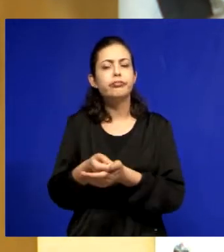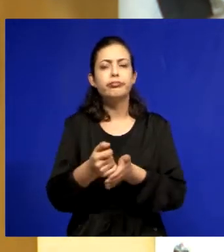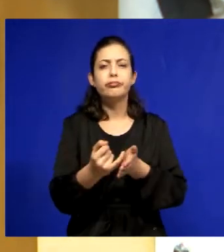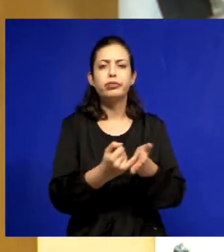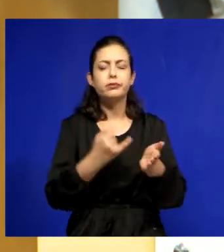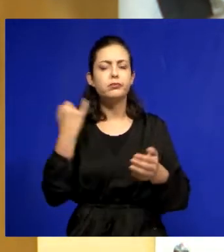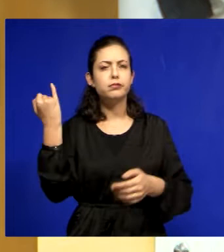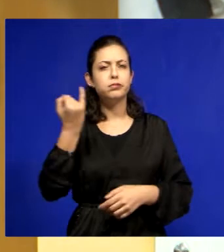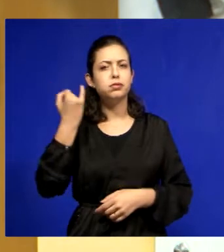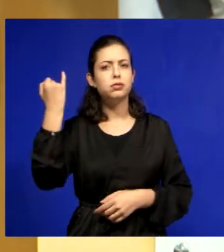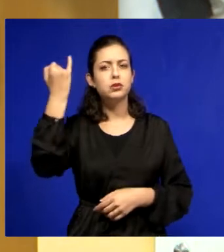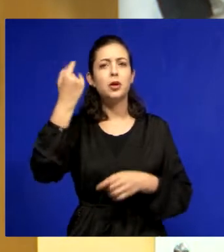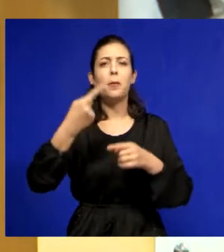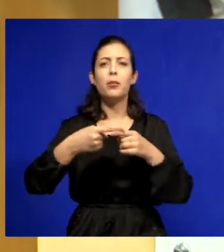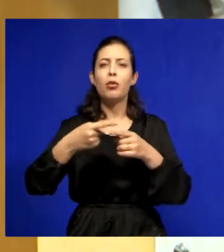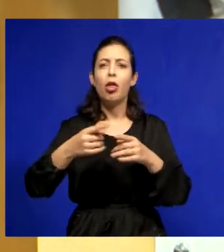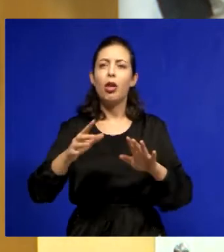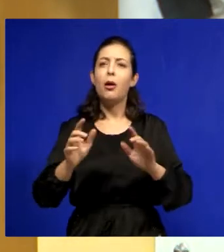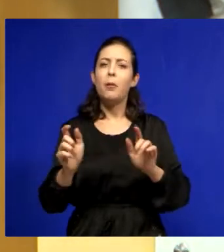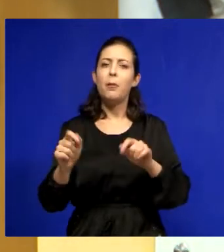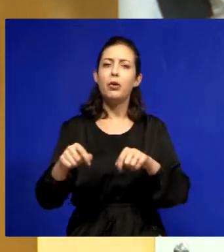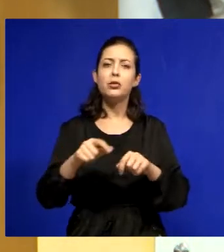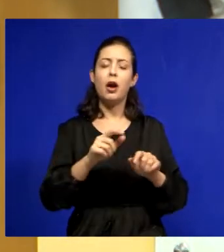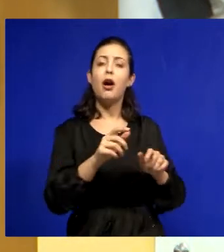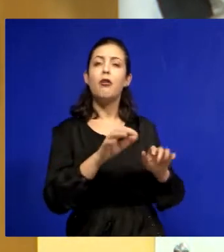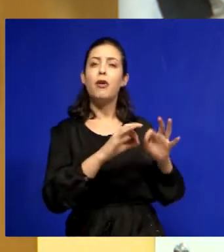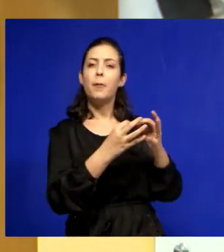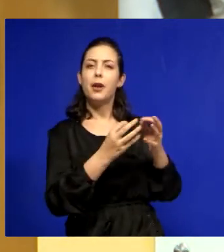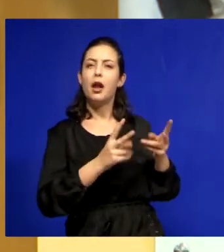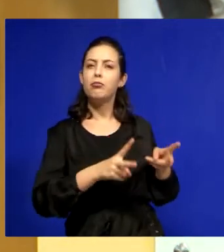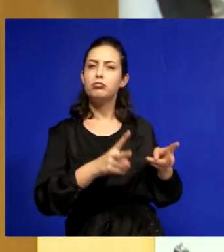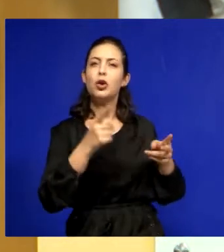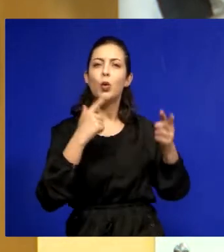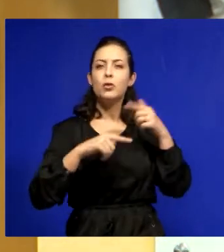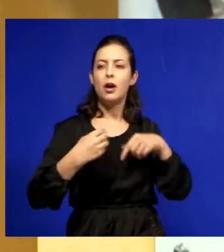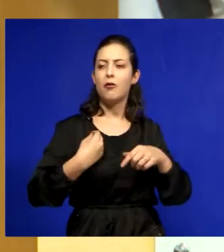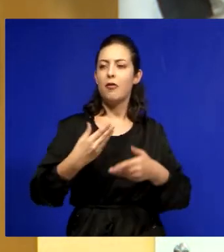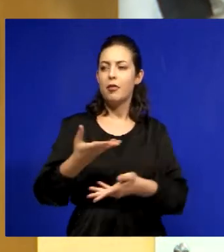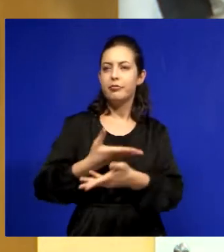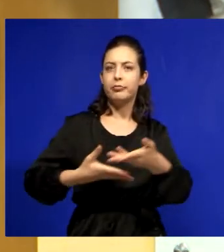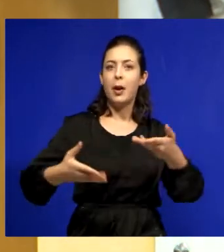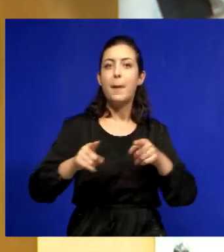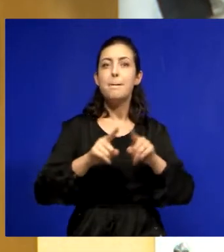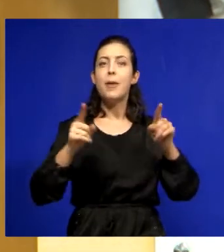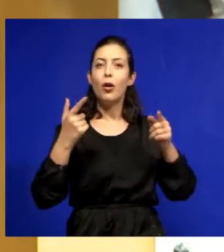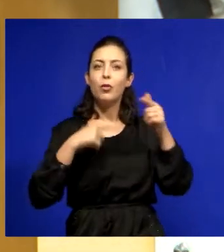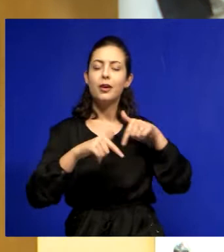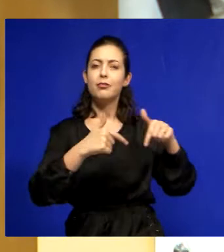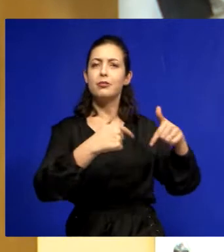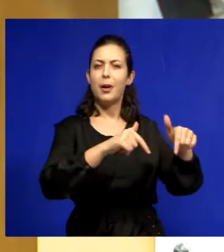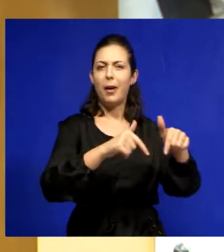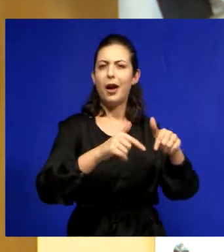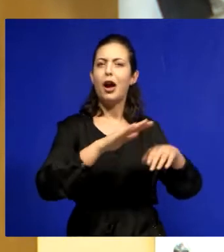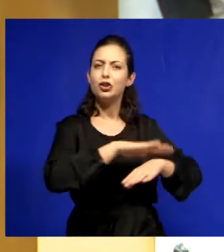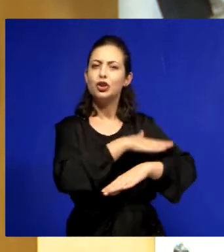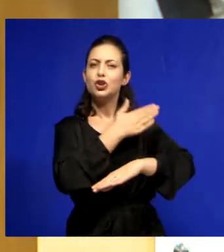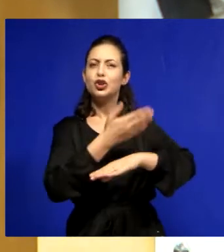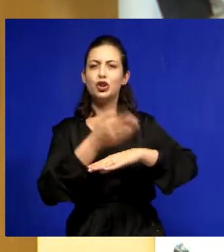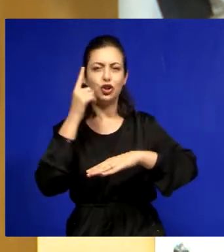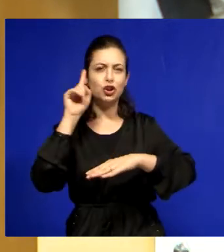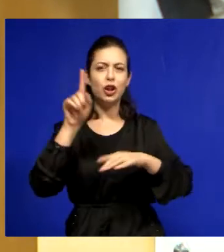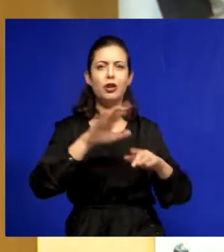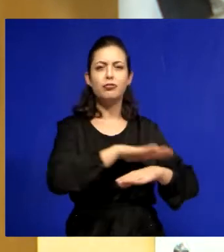importante porque nós vamos possibilitar que a família tenha um convite do idoso mas ao mesmo tempo possa durante o dia